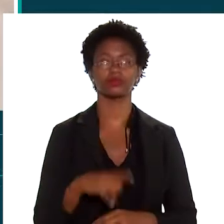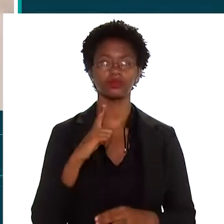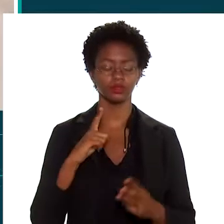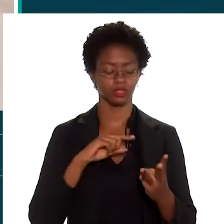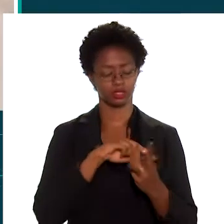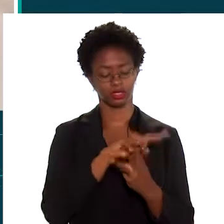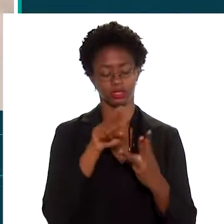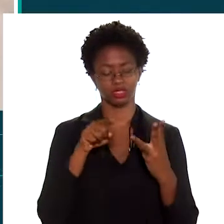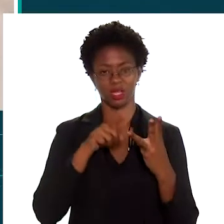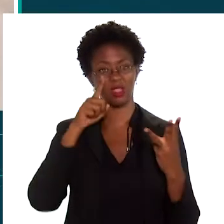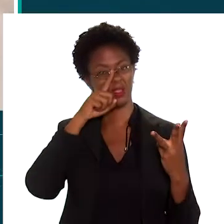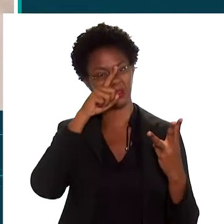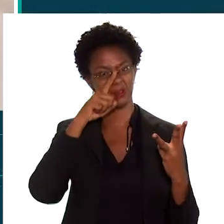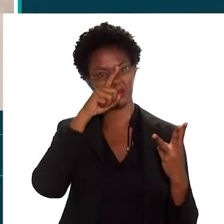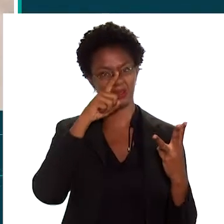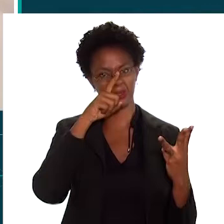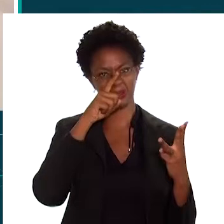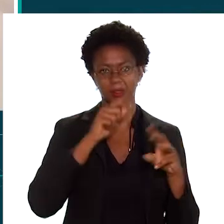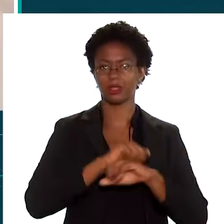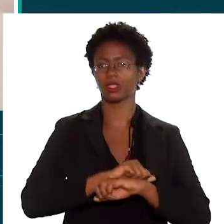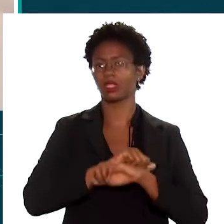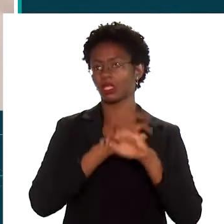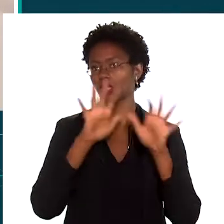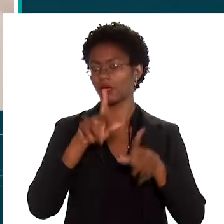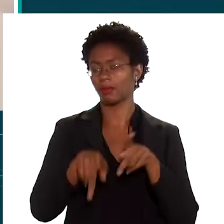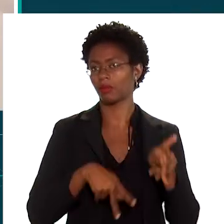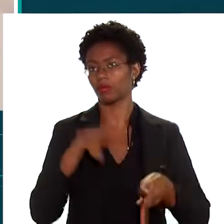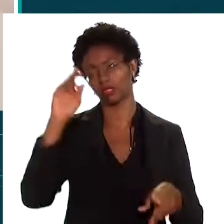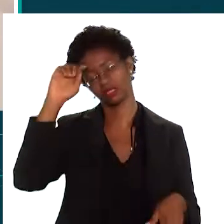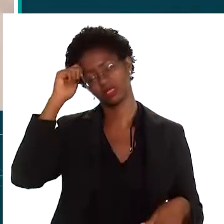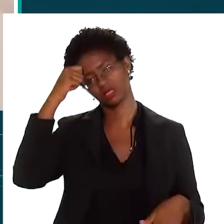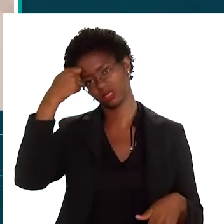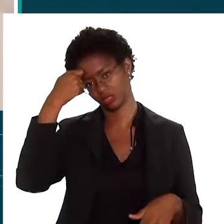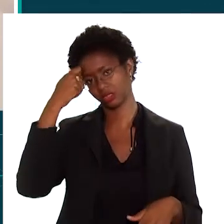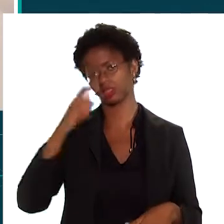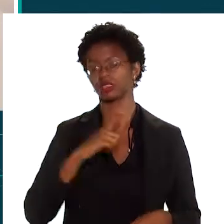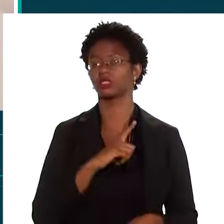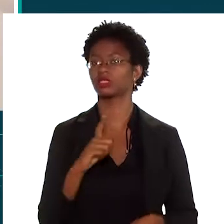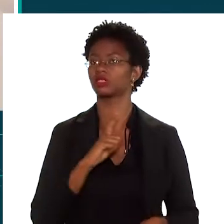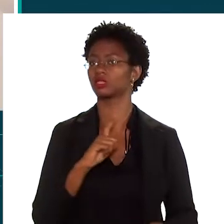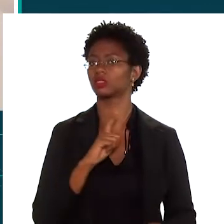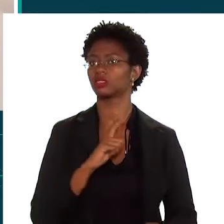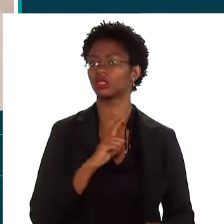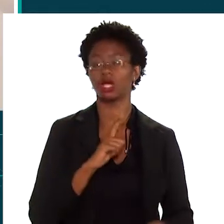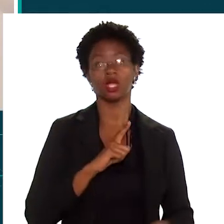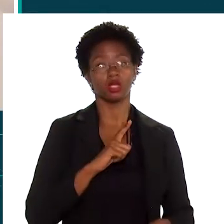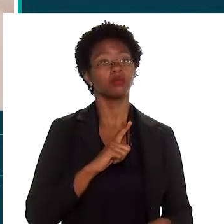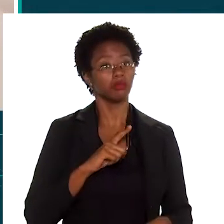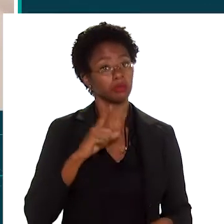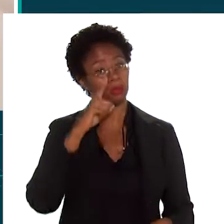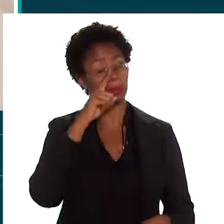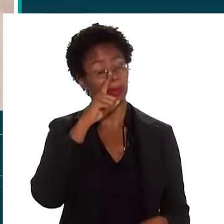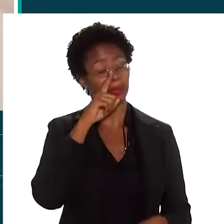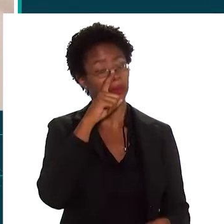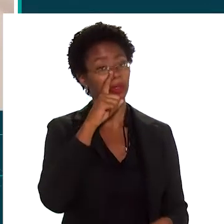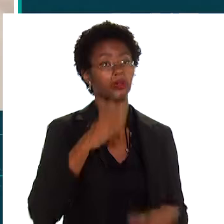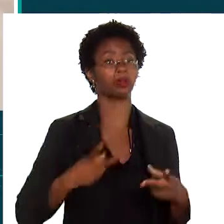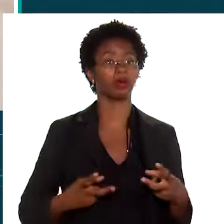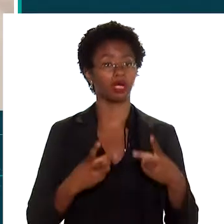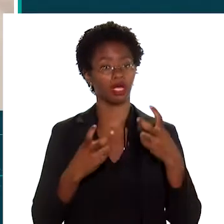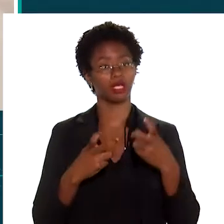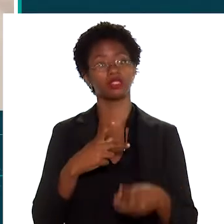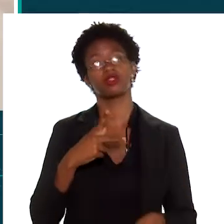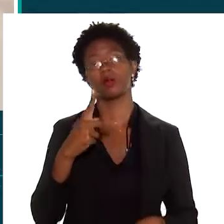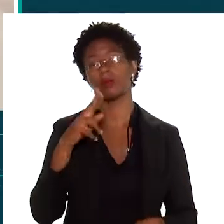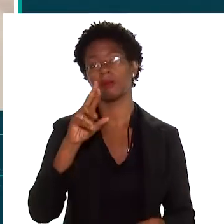tem 3 fatores de risco de maneira estabelecida, né? A população negra acaba tendo maior risco de ter câncer de próstata,